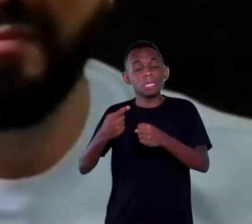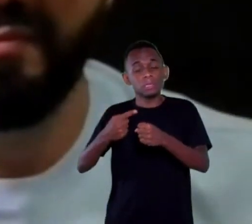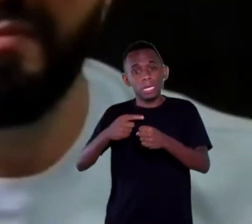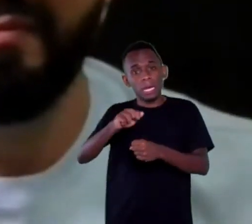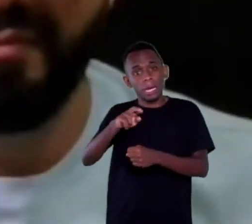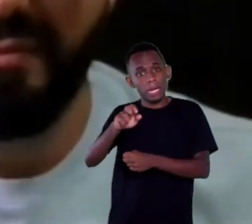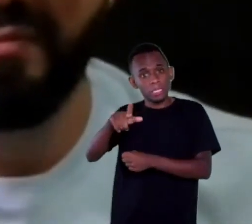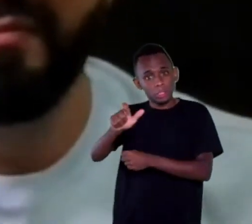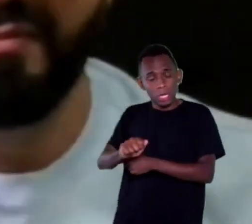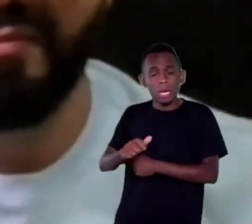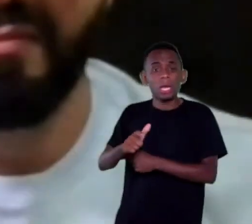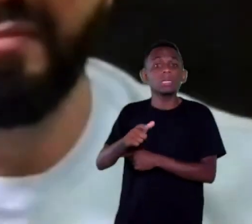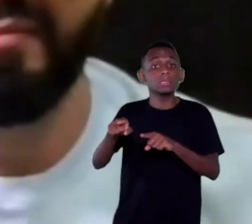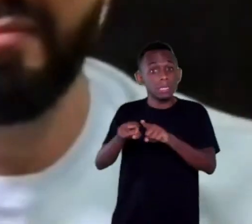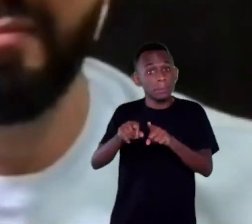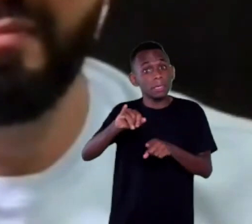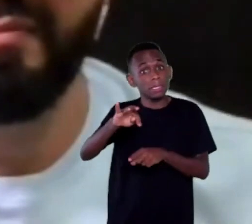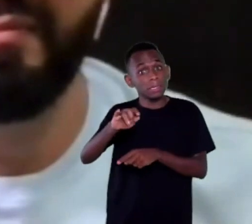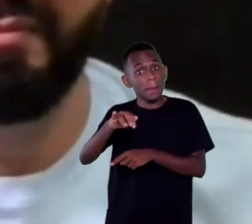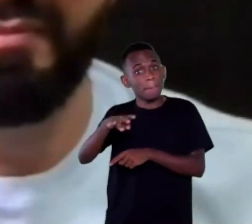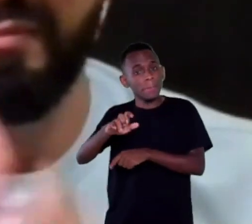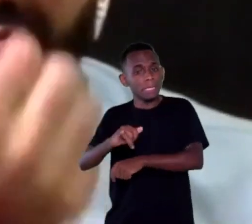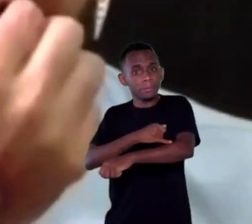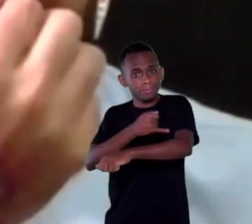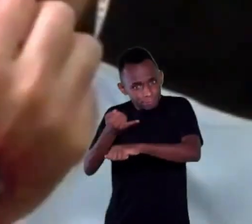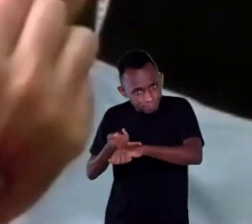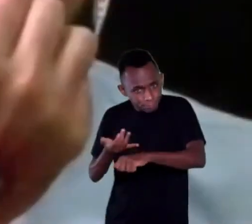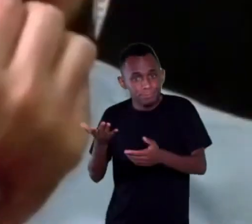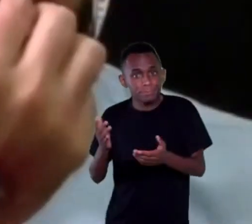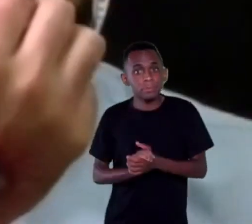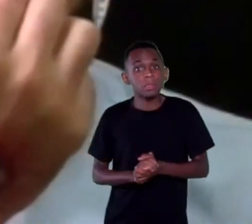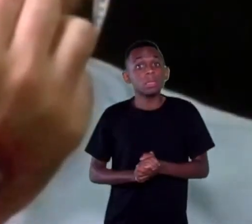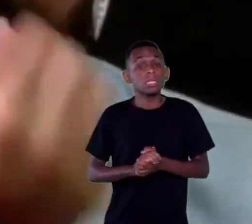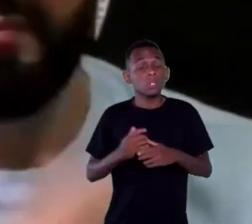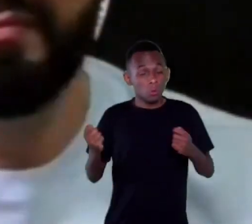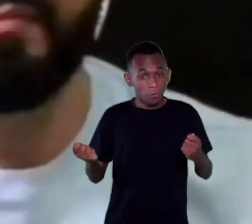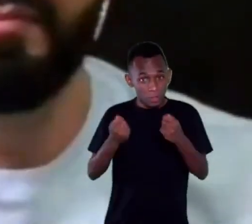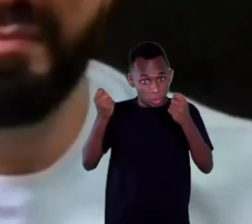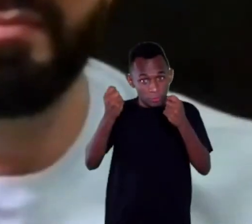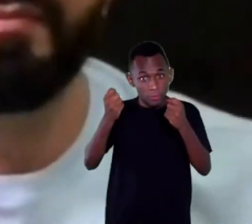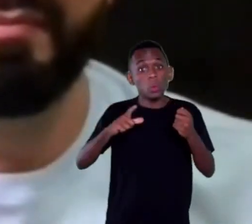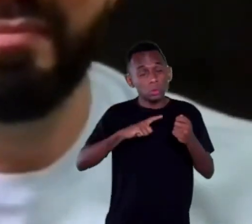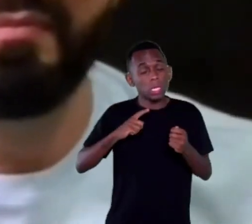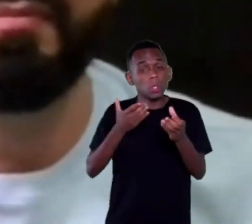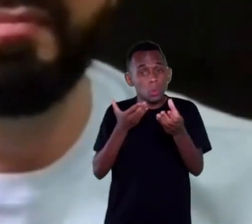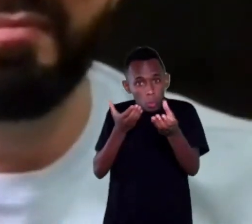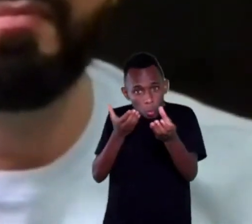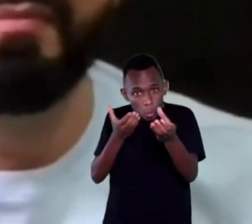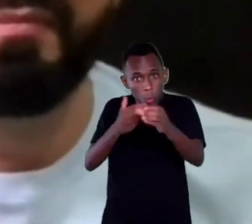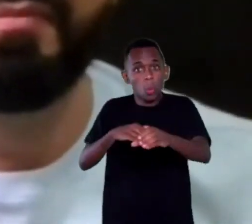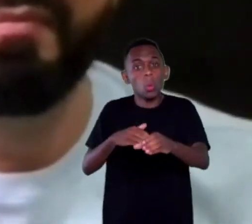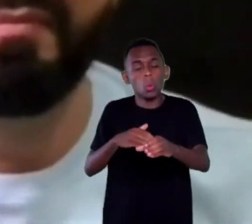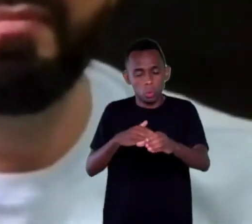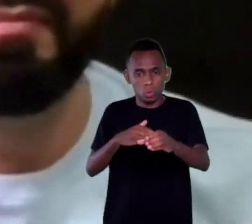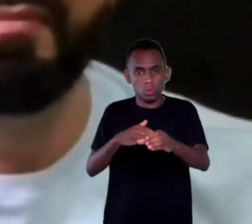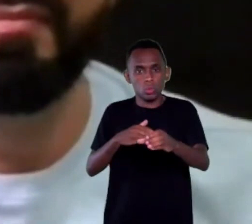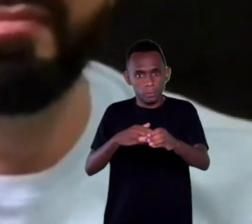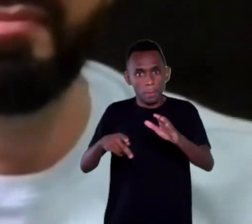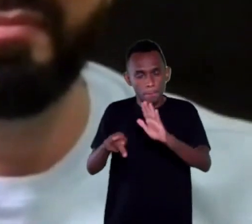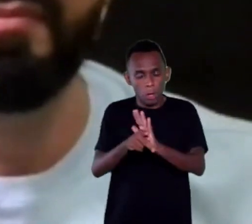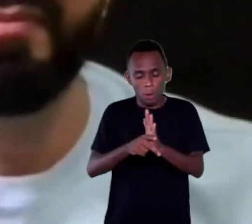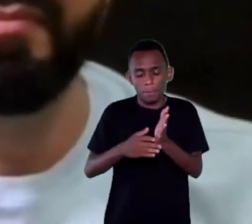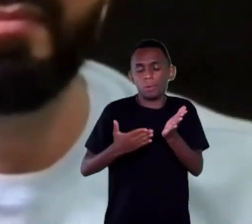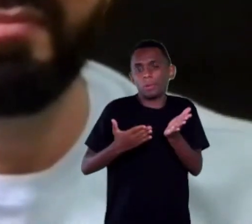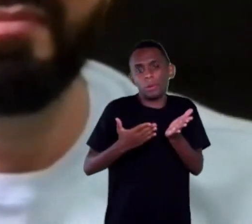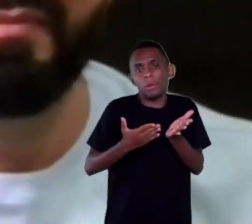Internacional de Itabira. E nesses festivais é realizado um concurso literário para os